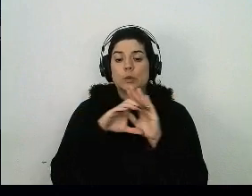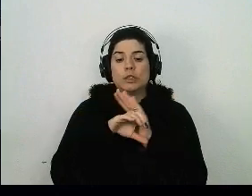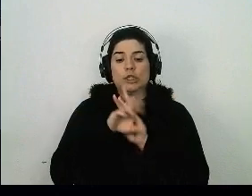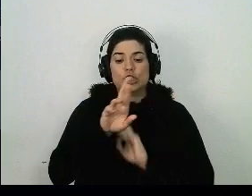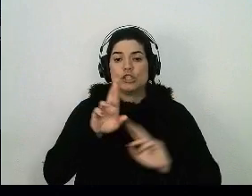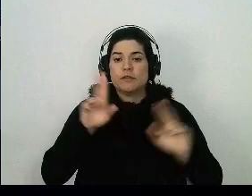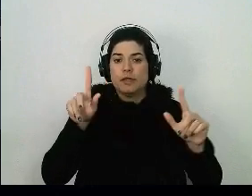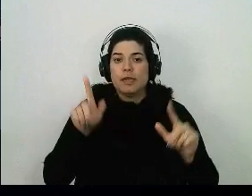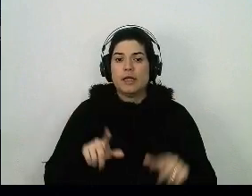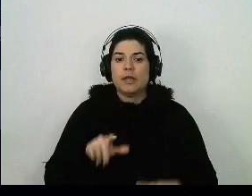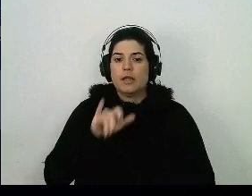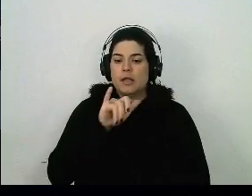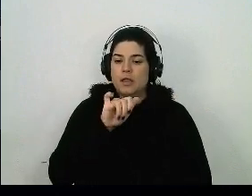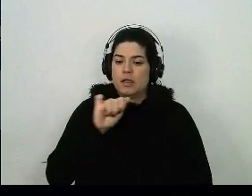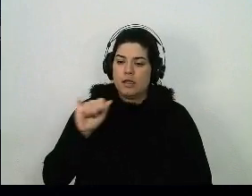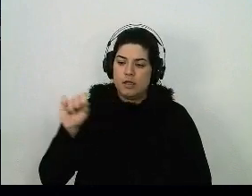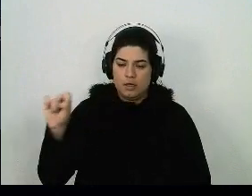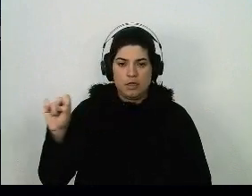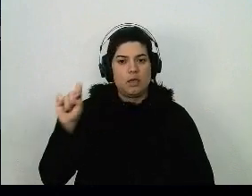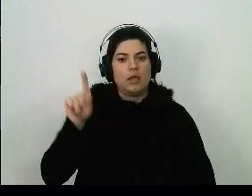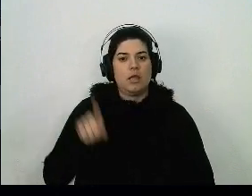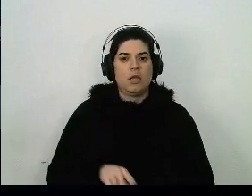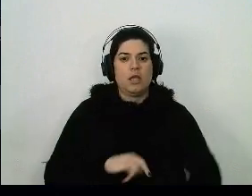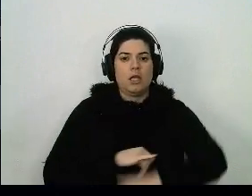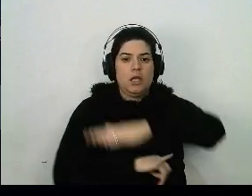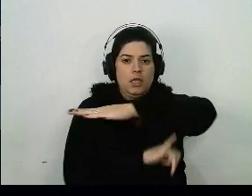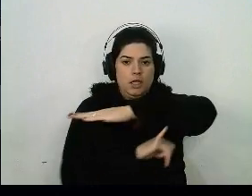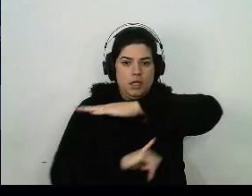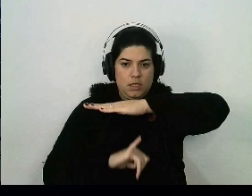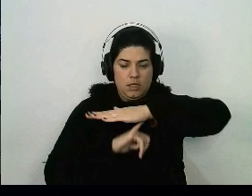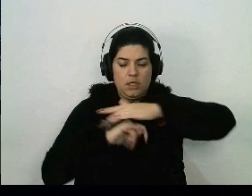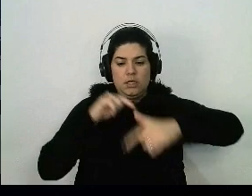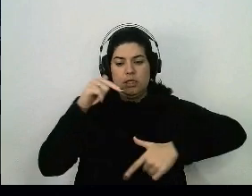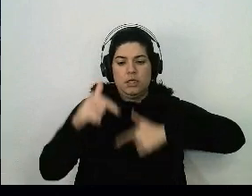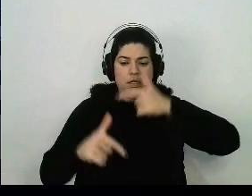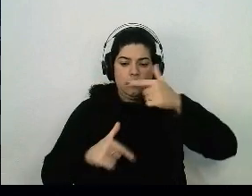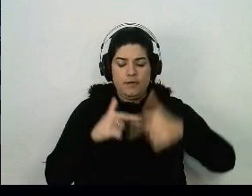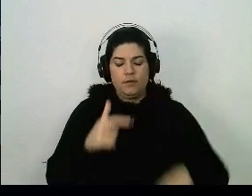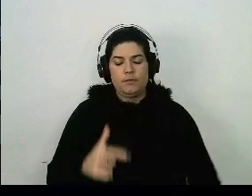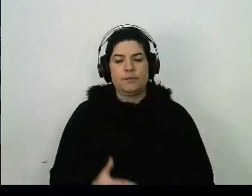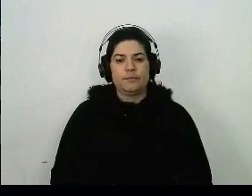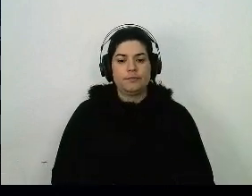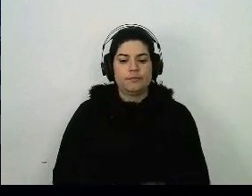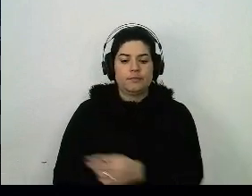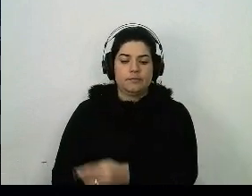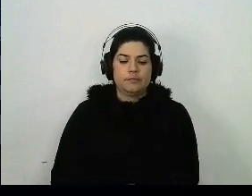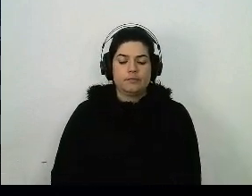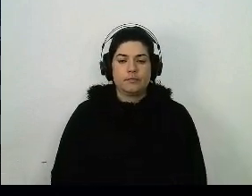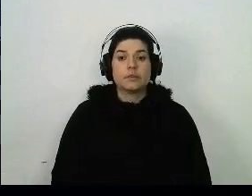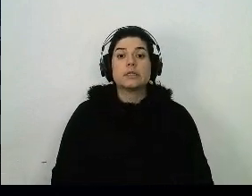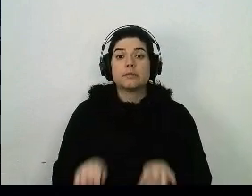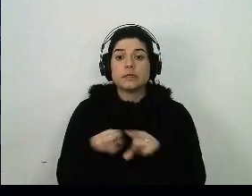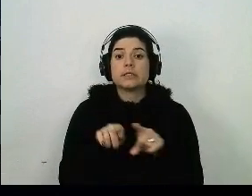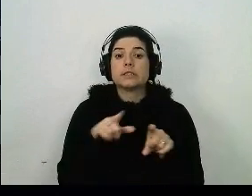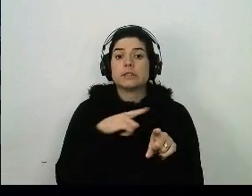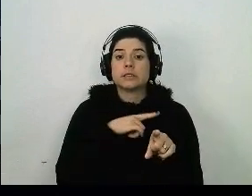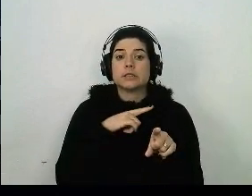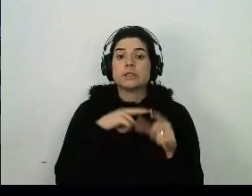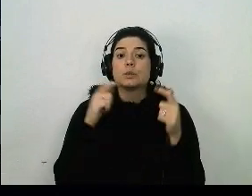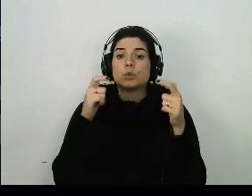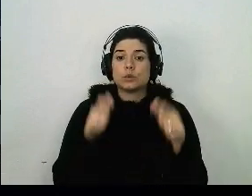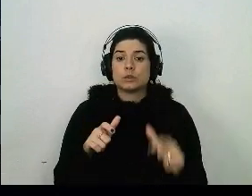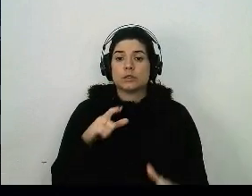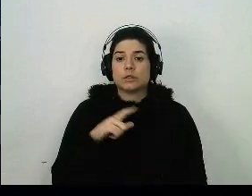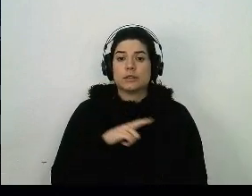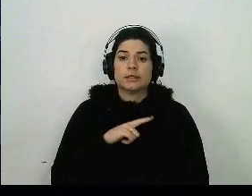IaaS, infraestrutura como serviço, e basicamente eu tenho o meu servidor local, onde eu tenho minhas VMs, eu acredito